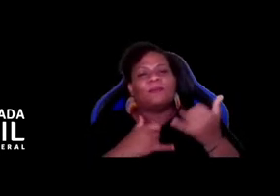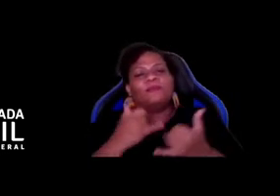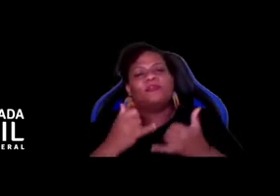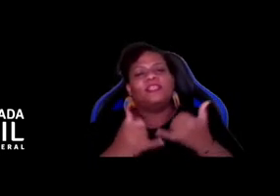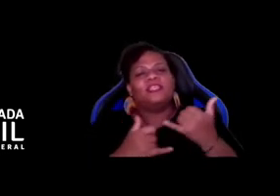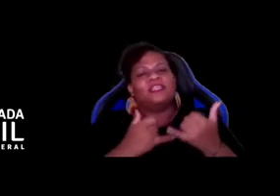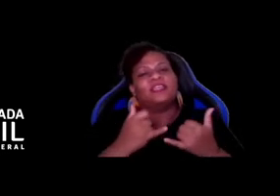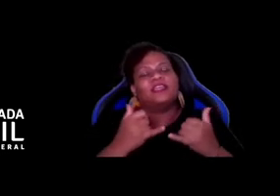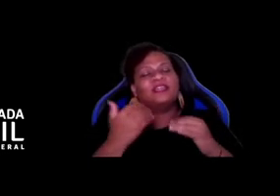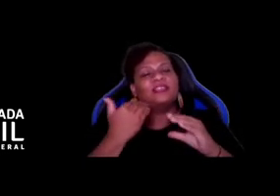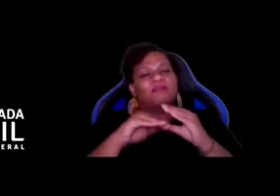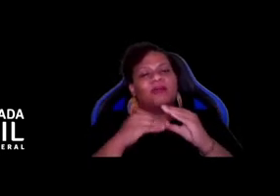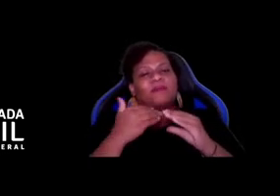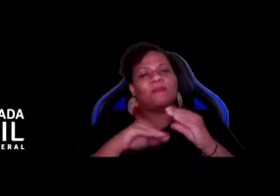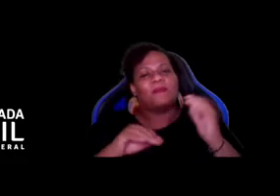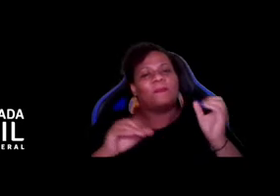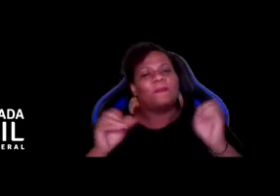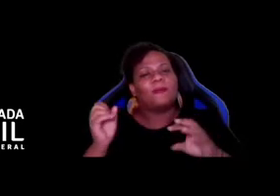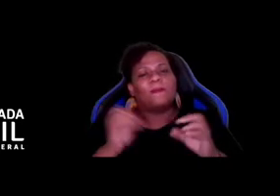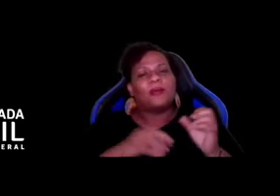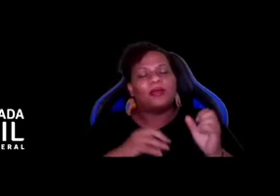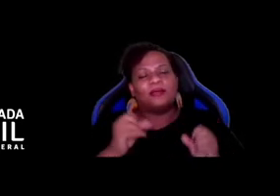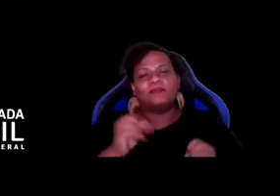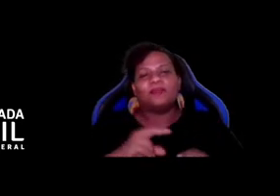de criando.